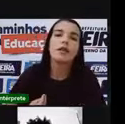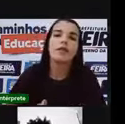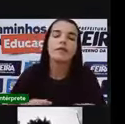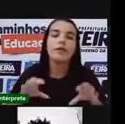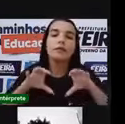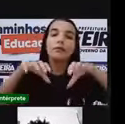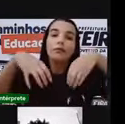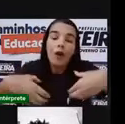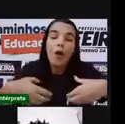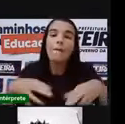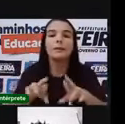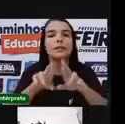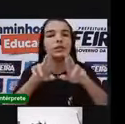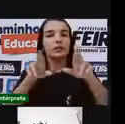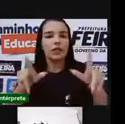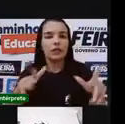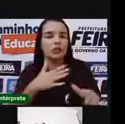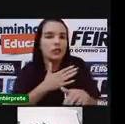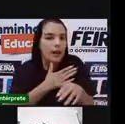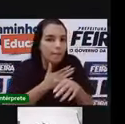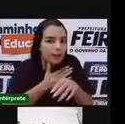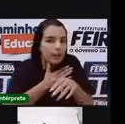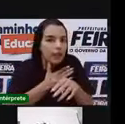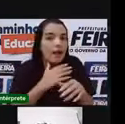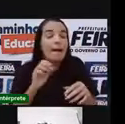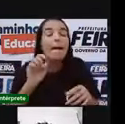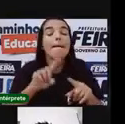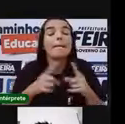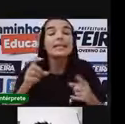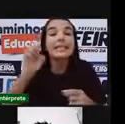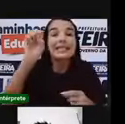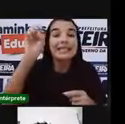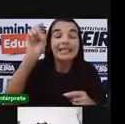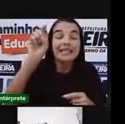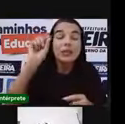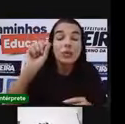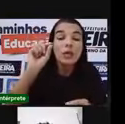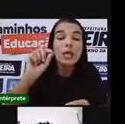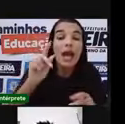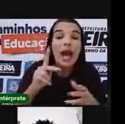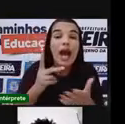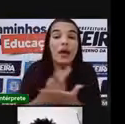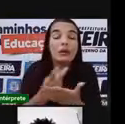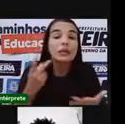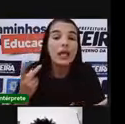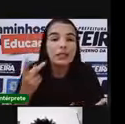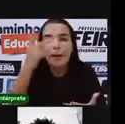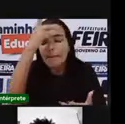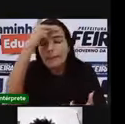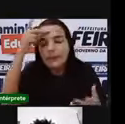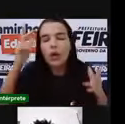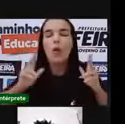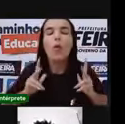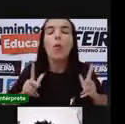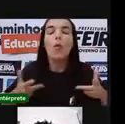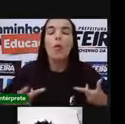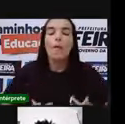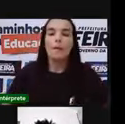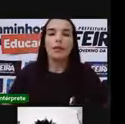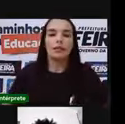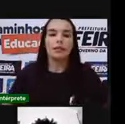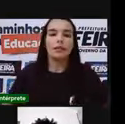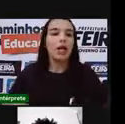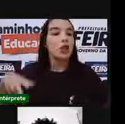minha, não é? É ser humano. Se todo mundo é ser humano e todo mundo é outro,